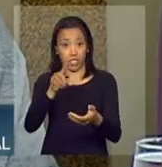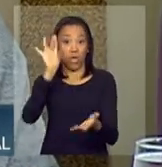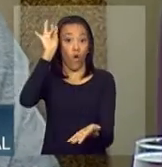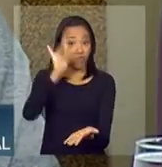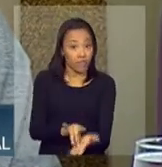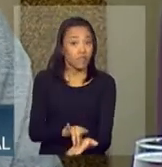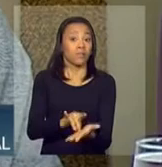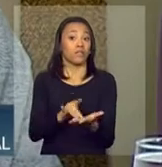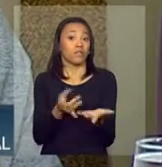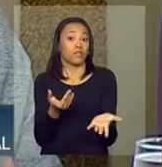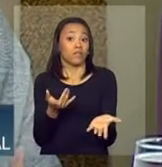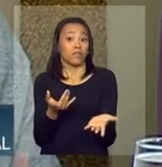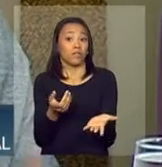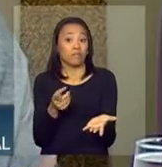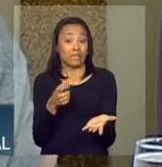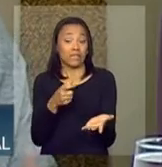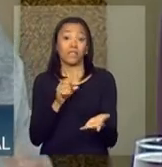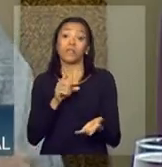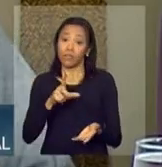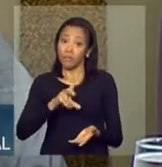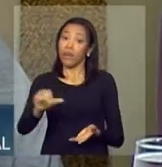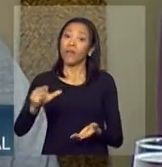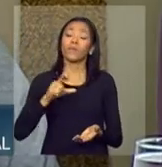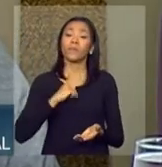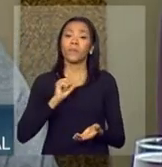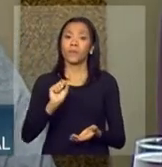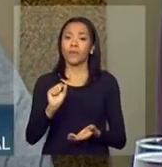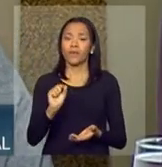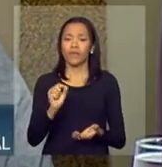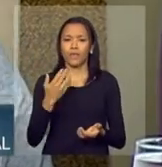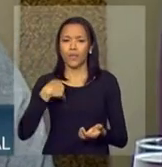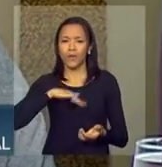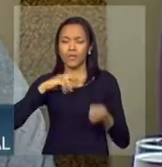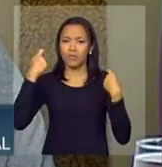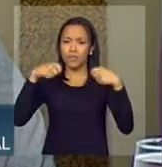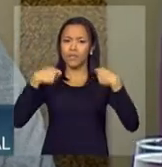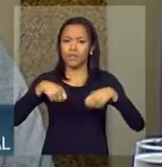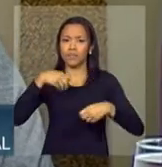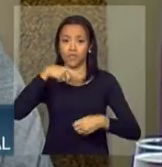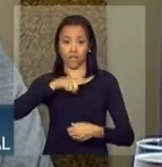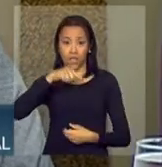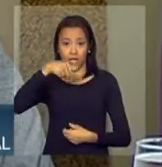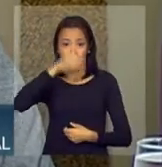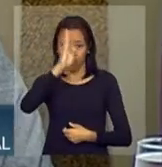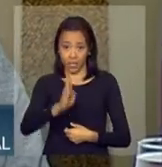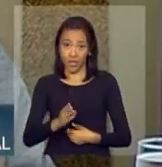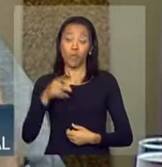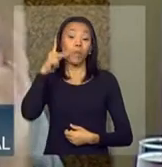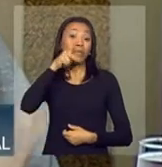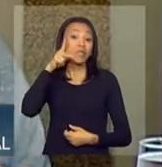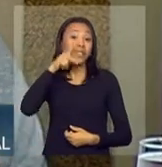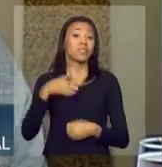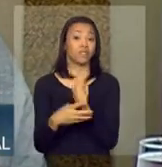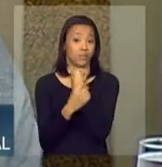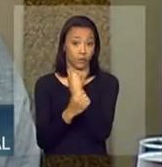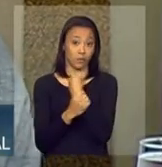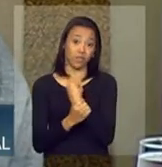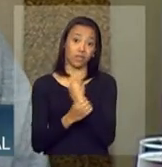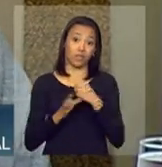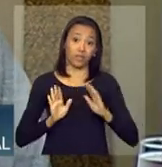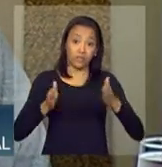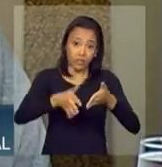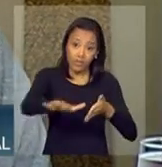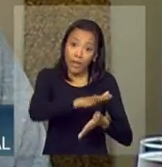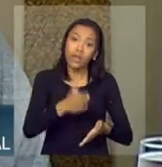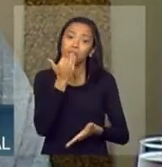também, que são afetos a uma perspectiva que precisamos ter no Brasil, que é uma verdadeira política de biossegurança. Então, é o conjunto